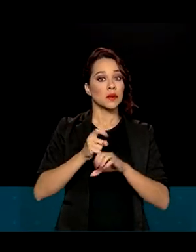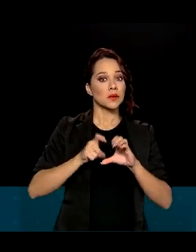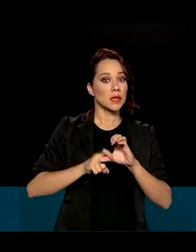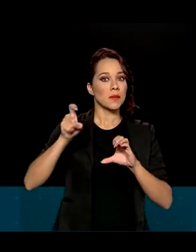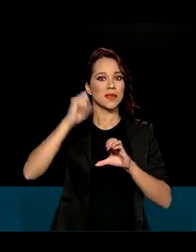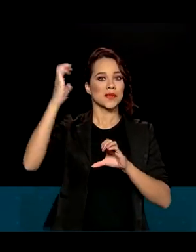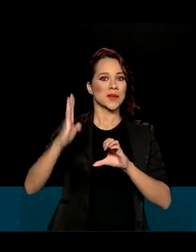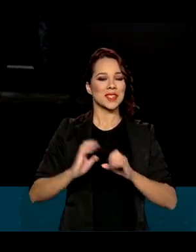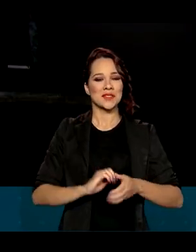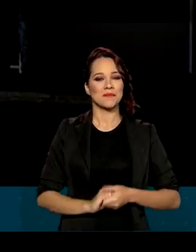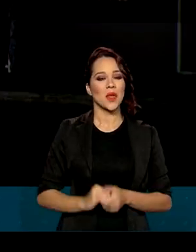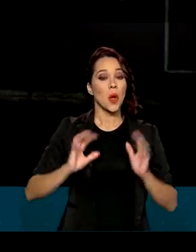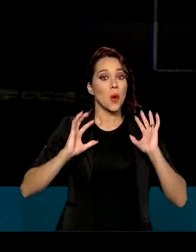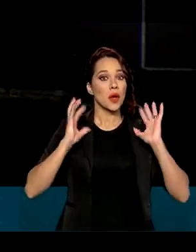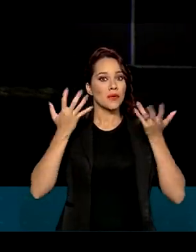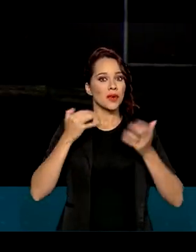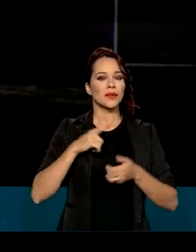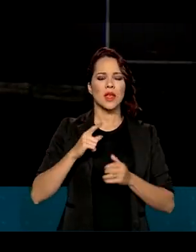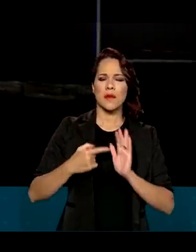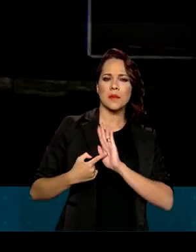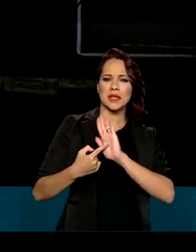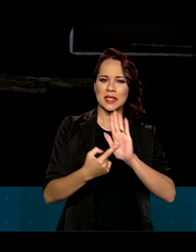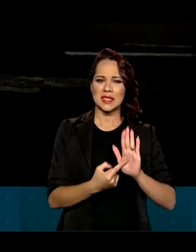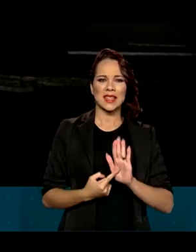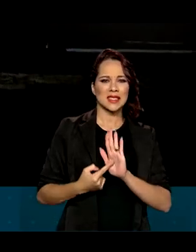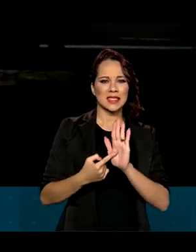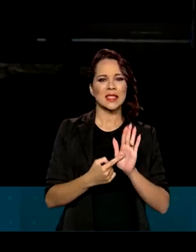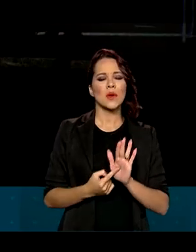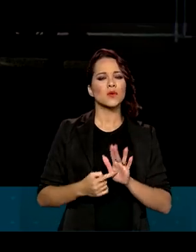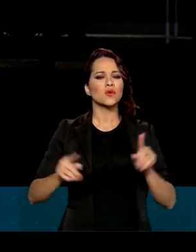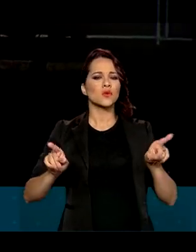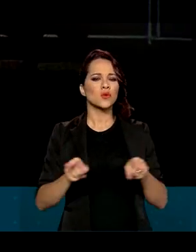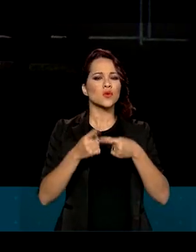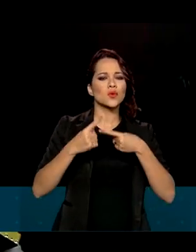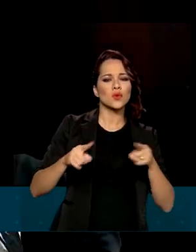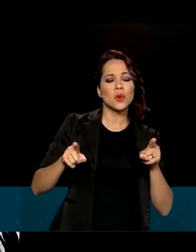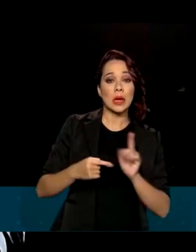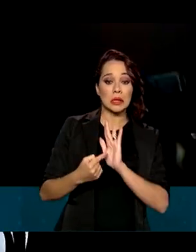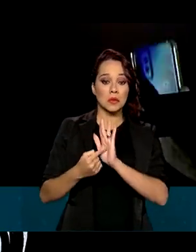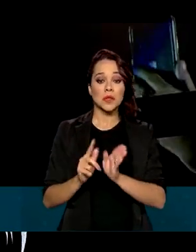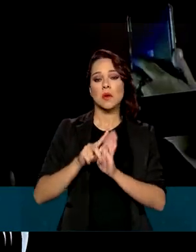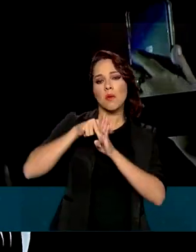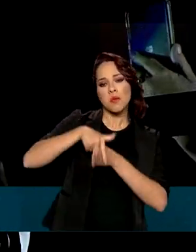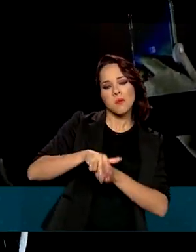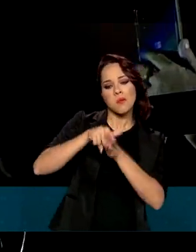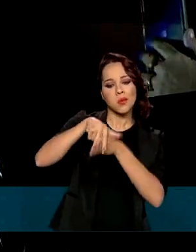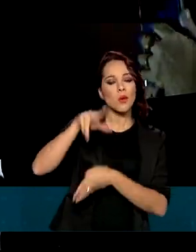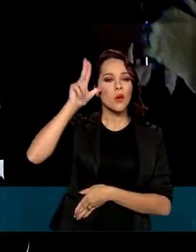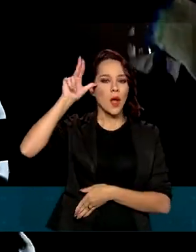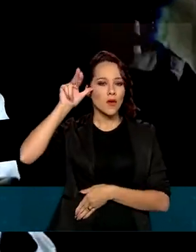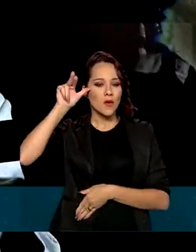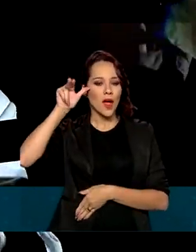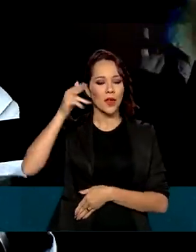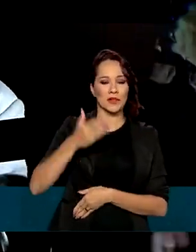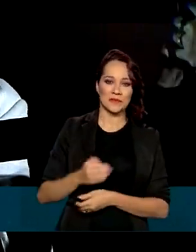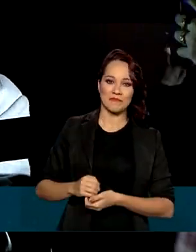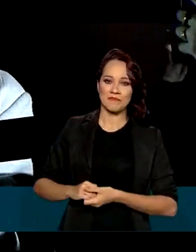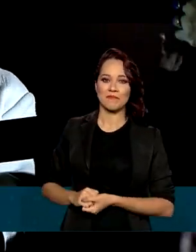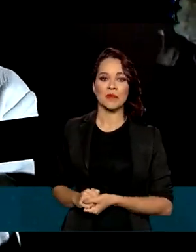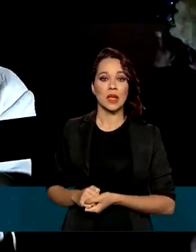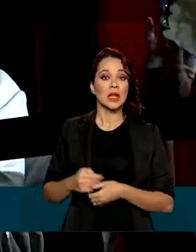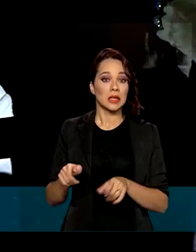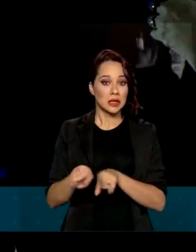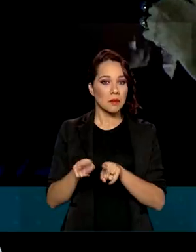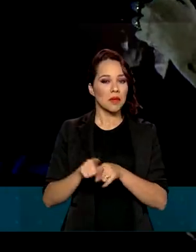do Brasil. O evento contou com apresentações da fanfarra do Regimento, demonstrações com cavalos, pelotões e cavalaria mecanizada,